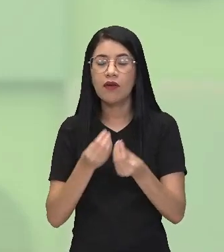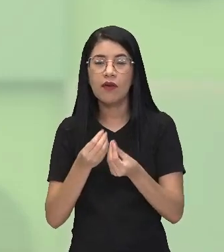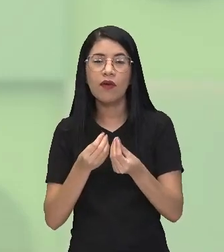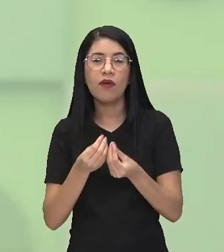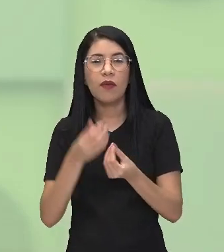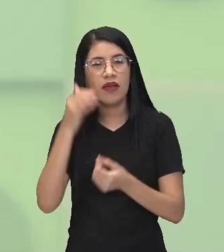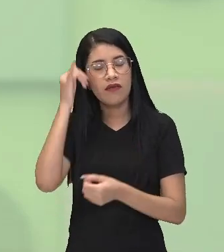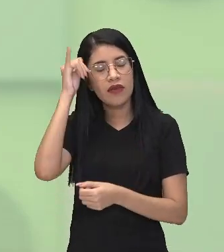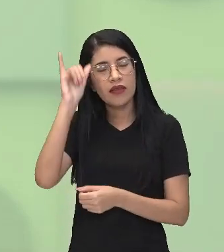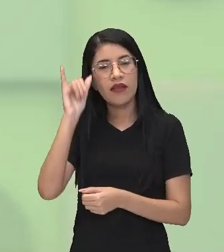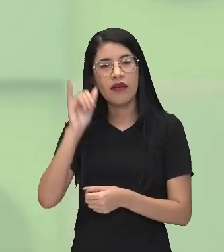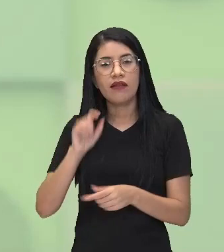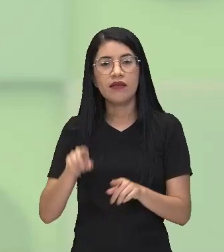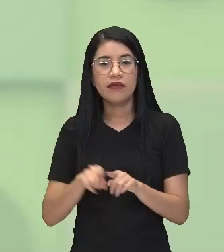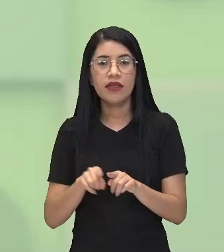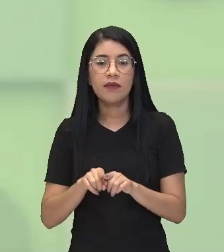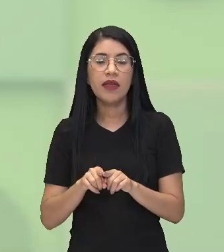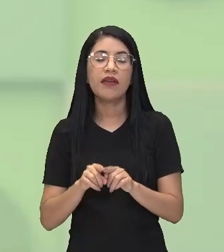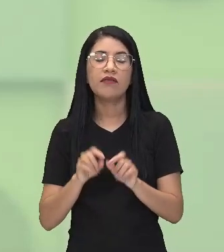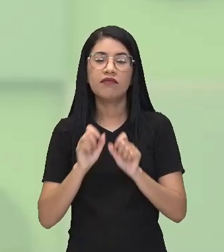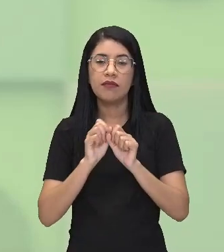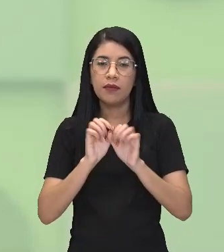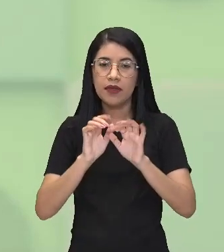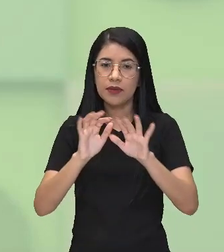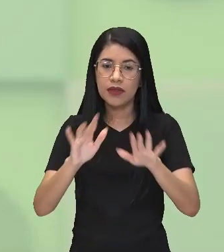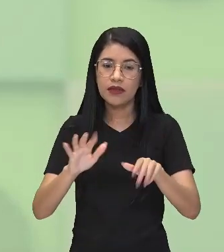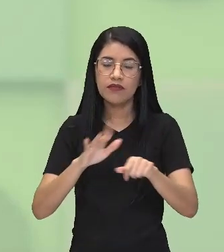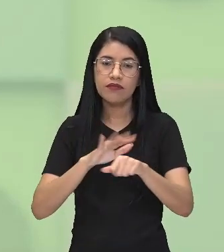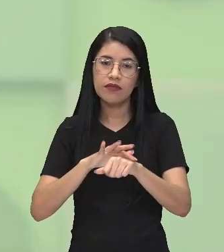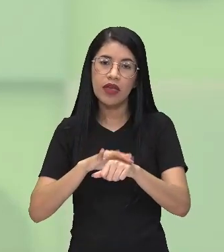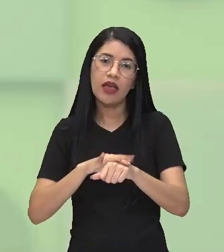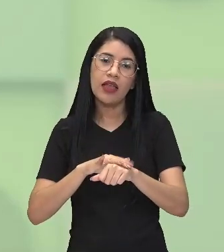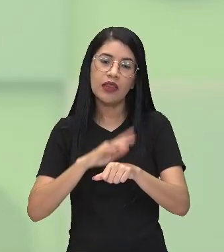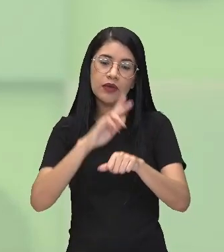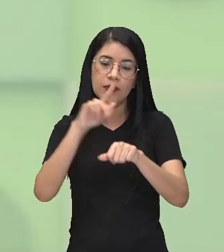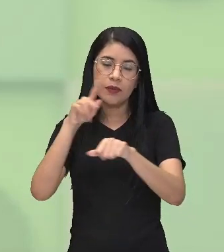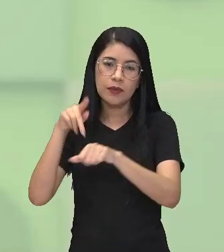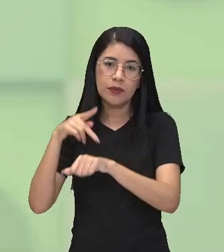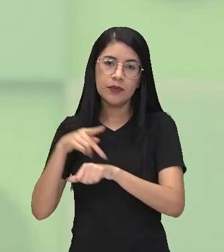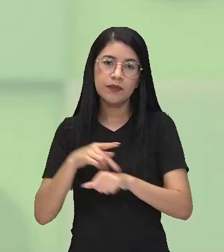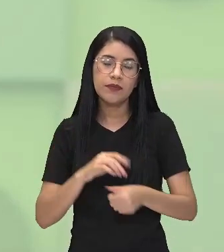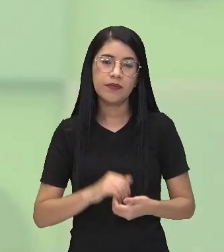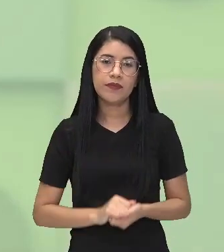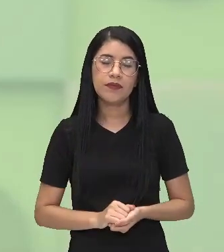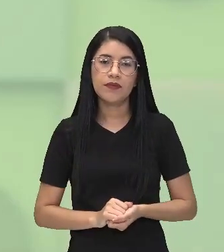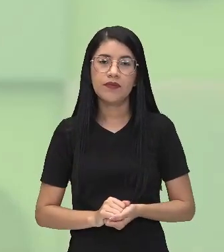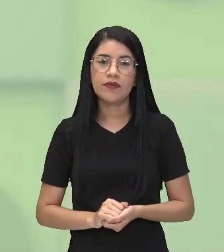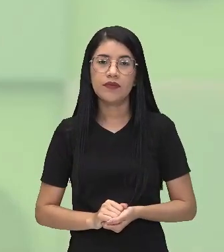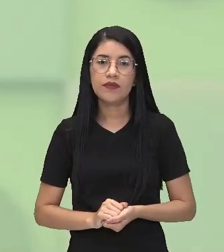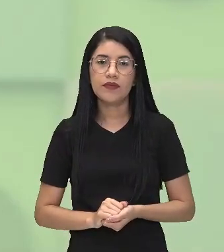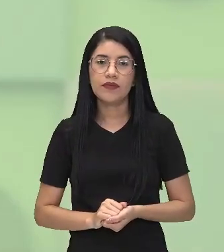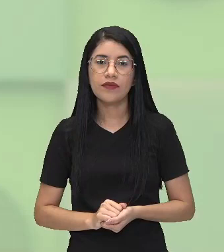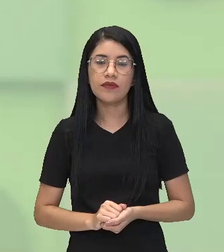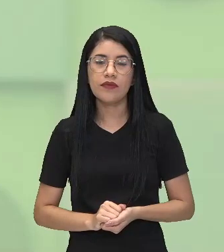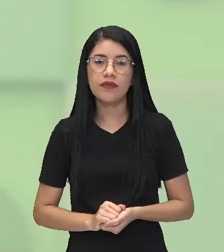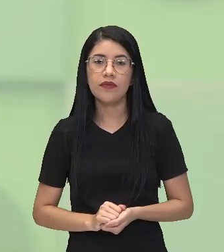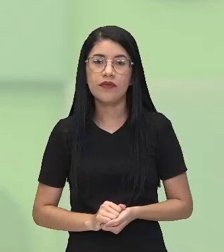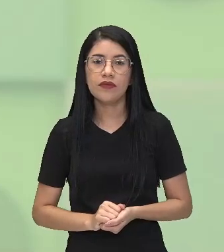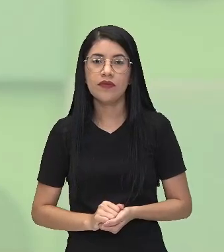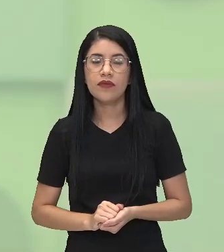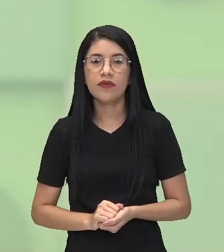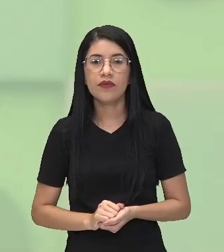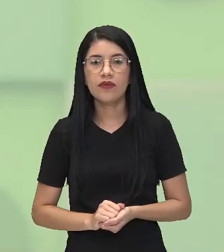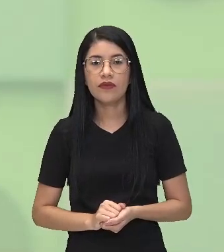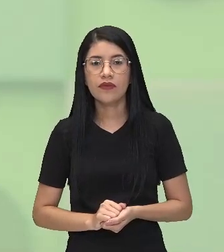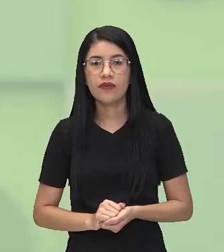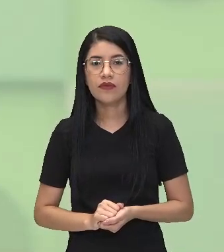com que as doenças se espalhem ao longo de vários países e continentes. Vejam aí que todo